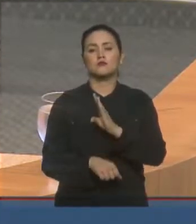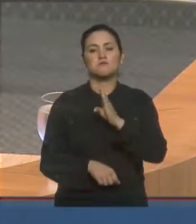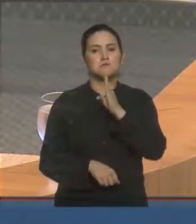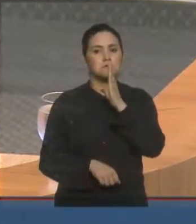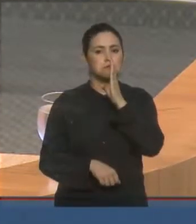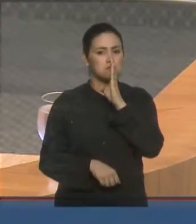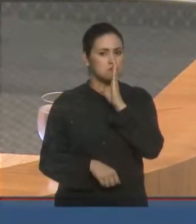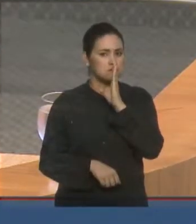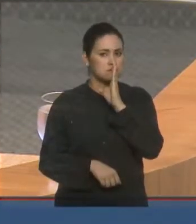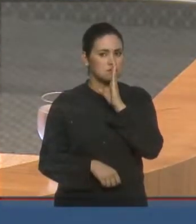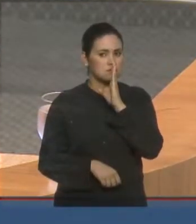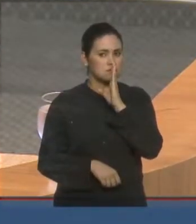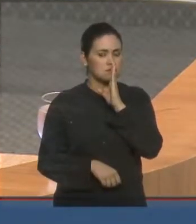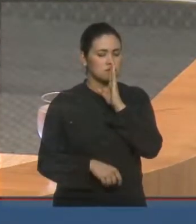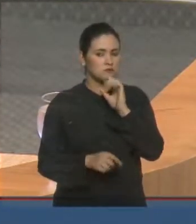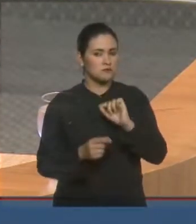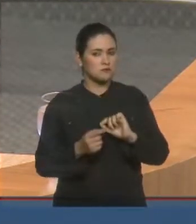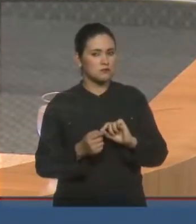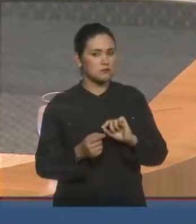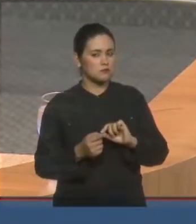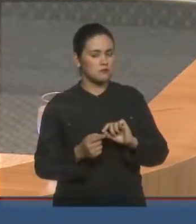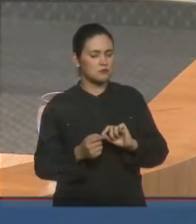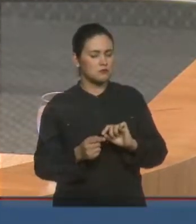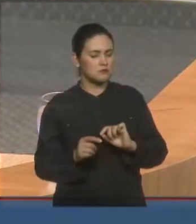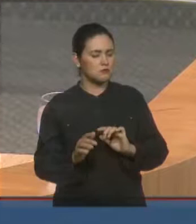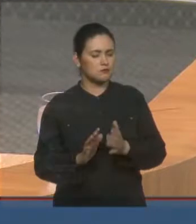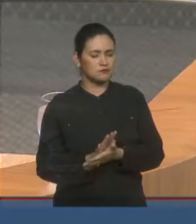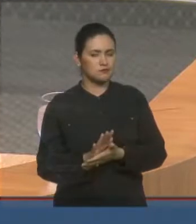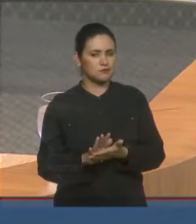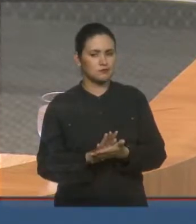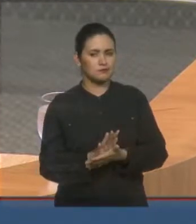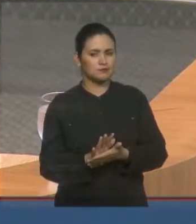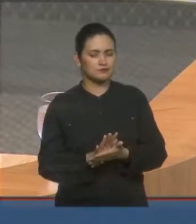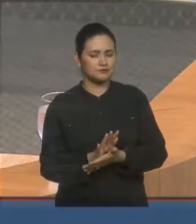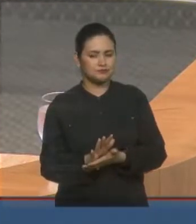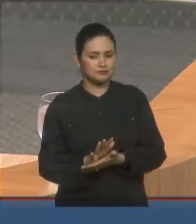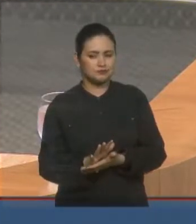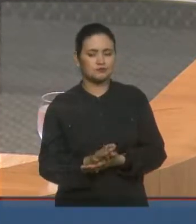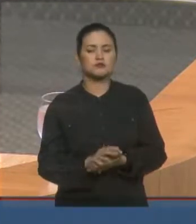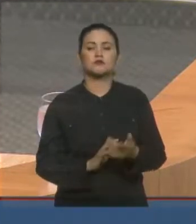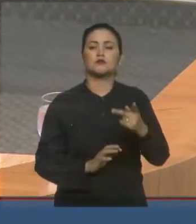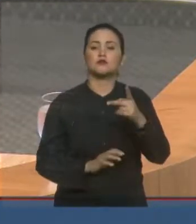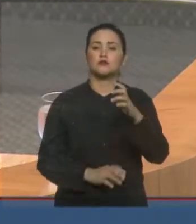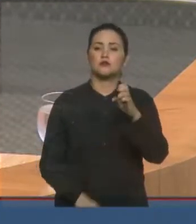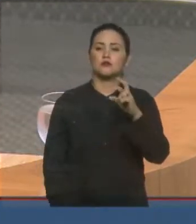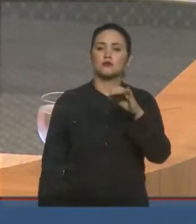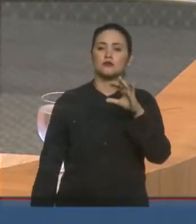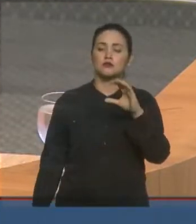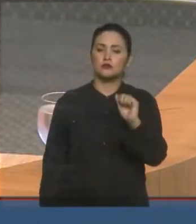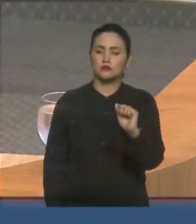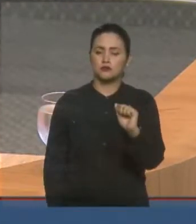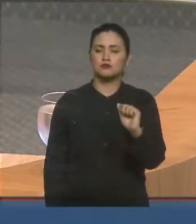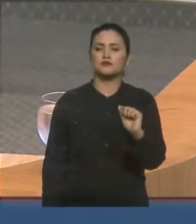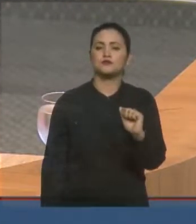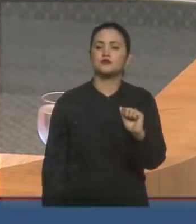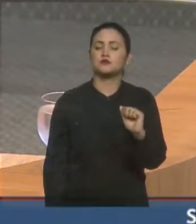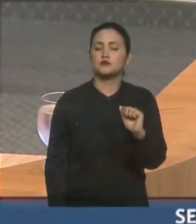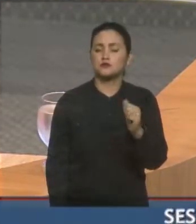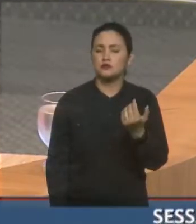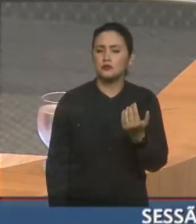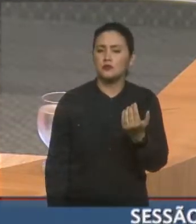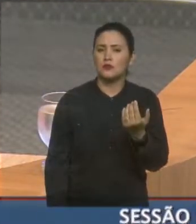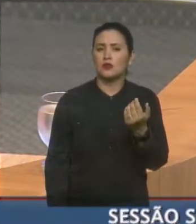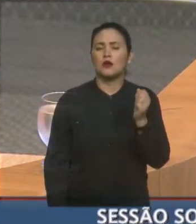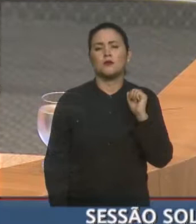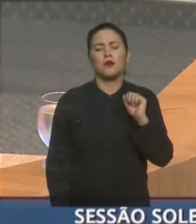E que o trabalho da perícia demonstra de como é que esse caso podia ter sido resolvido antes, um caso que se alongou de 1989